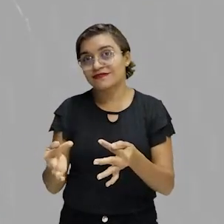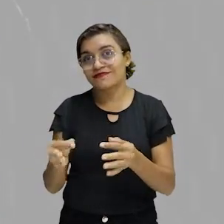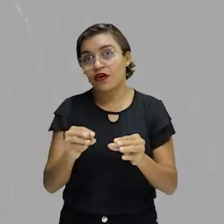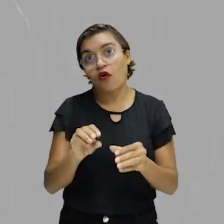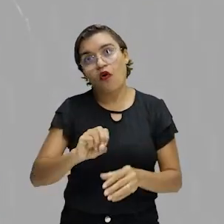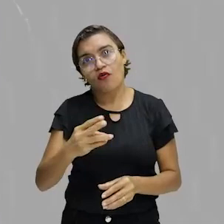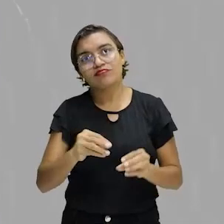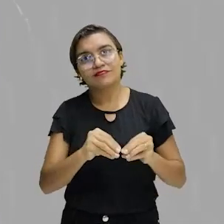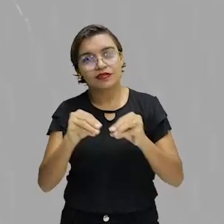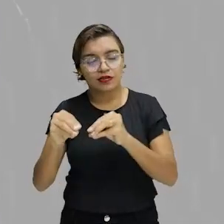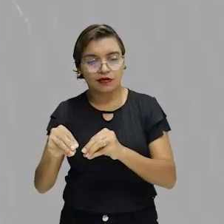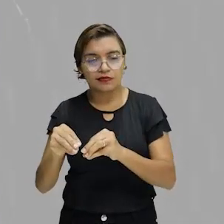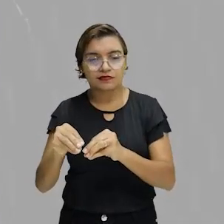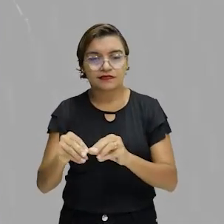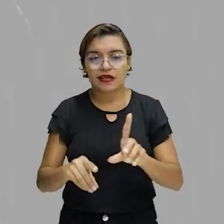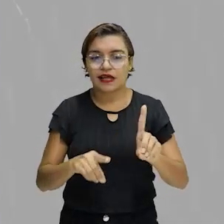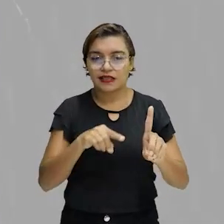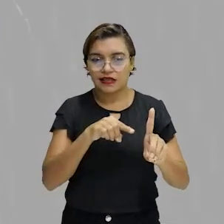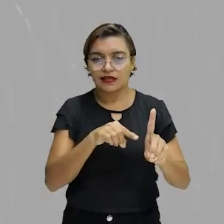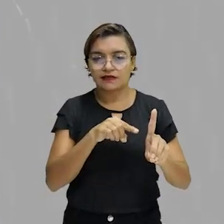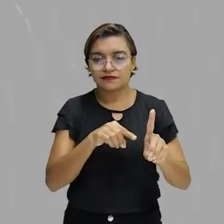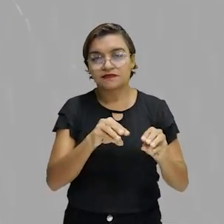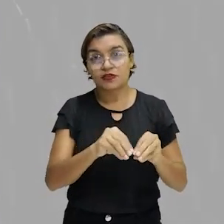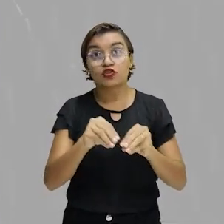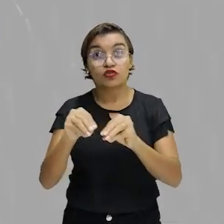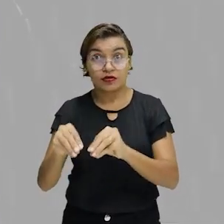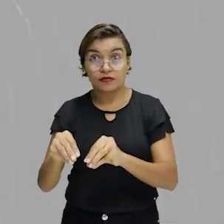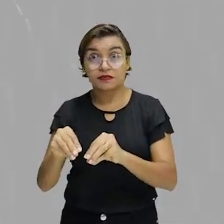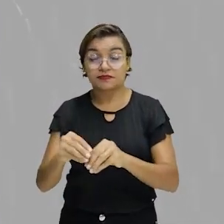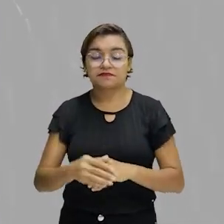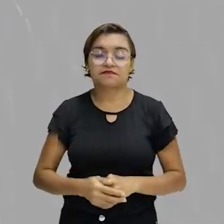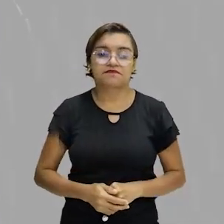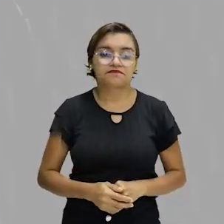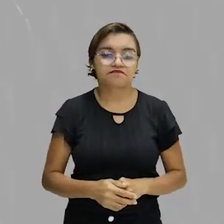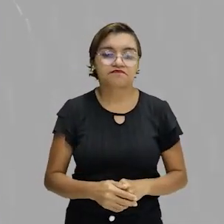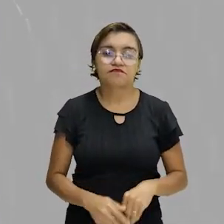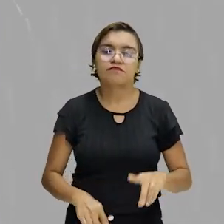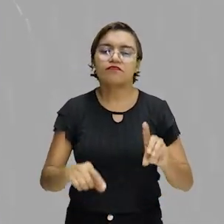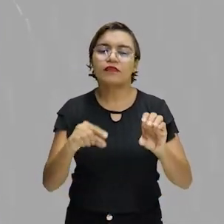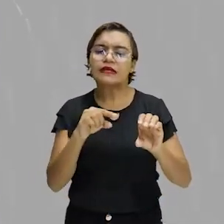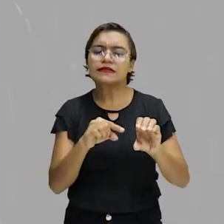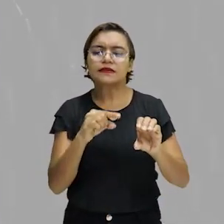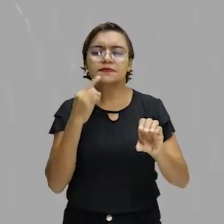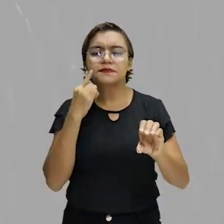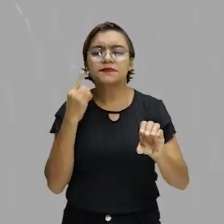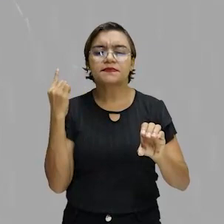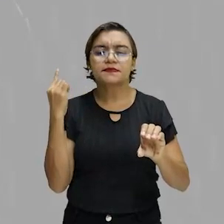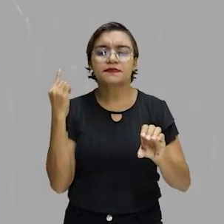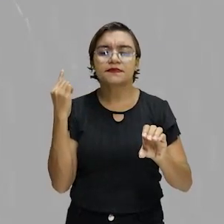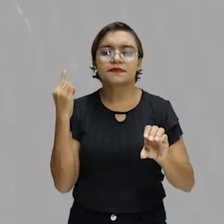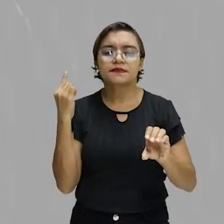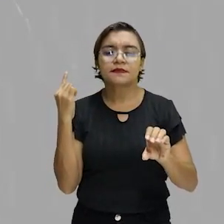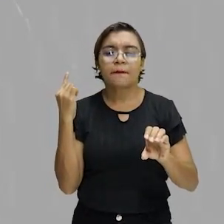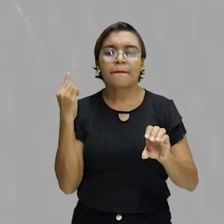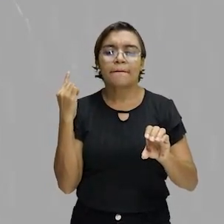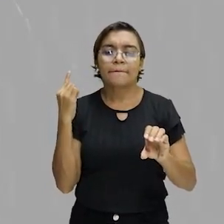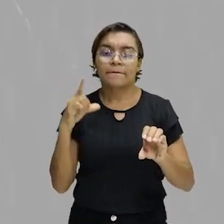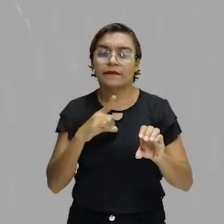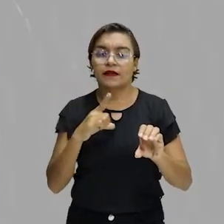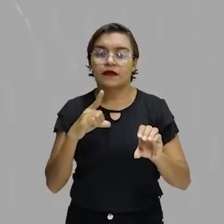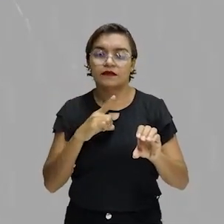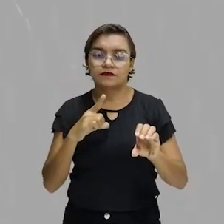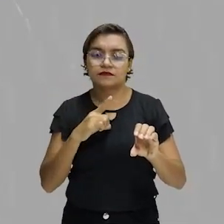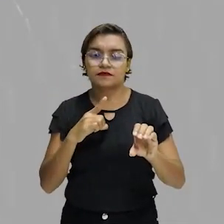tá então na letra D nós temos uma reação de deslocamento na letra C ó turminha eu